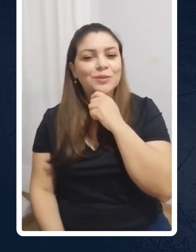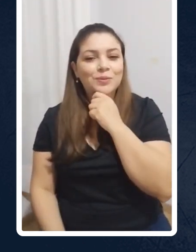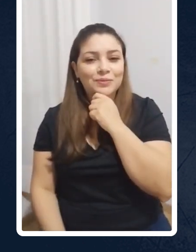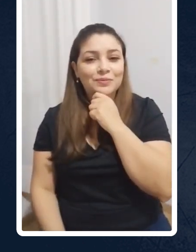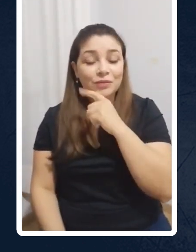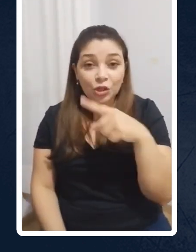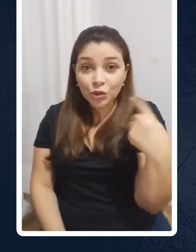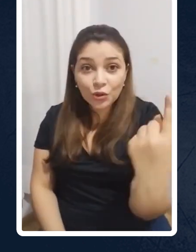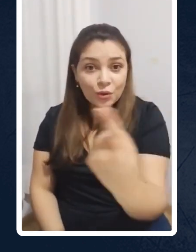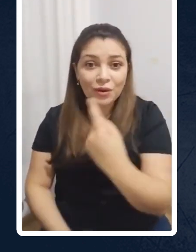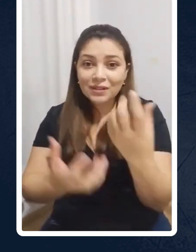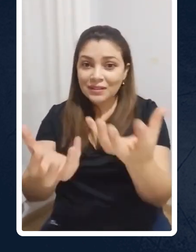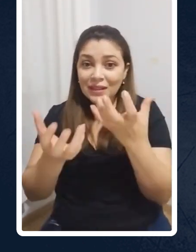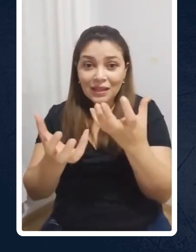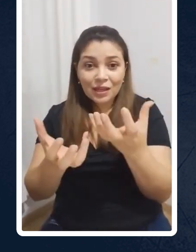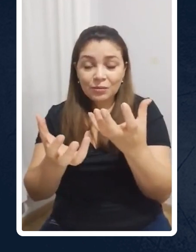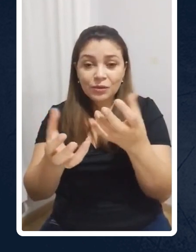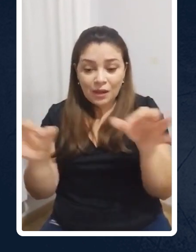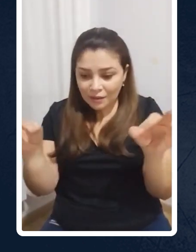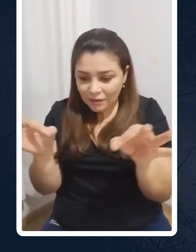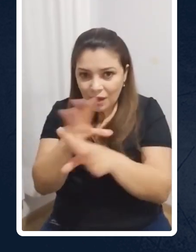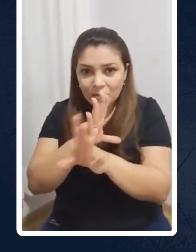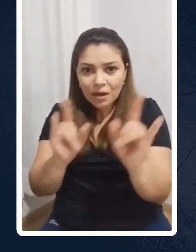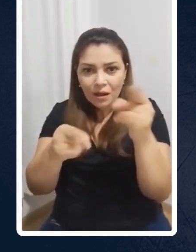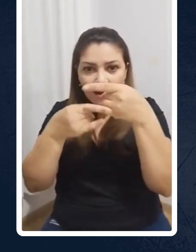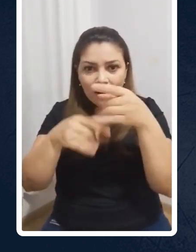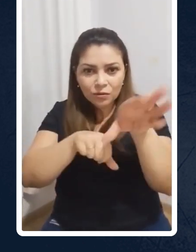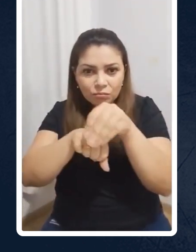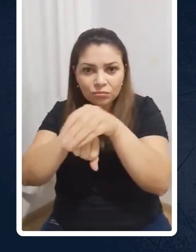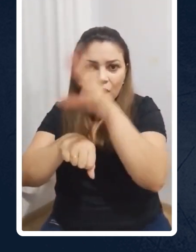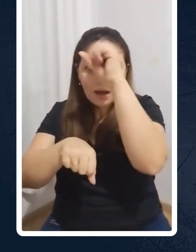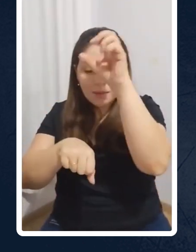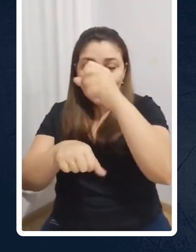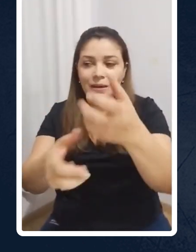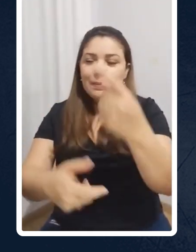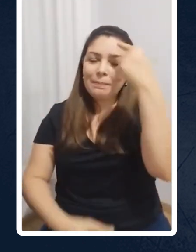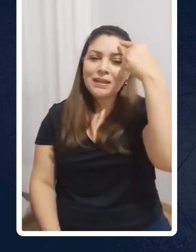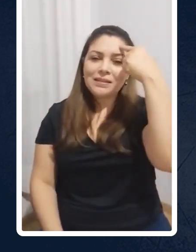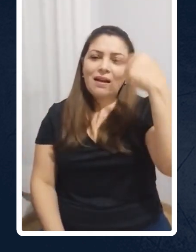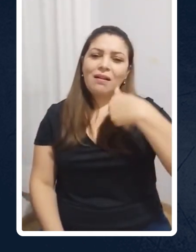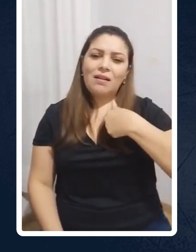diz, valeu a pena. E por valer a pena, eu faço assim.